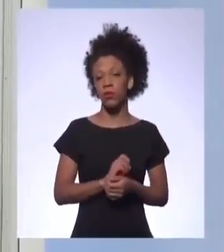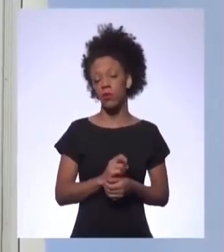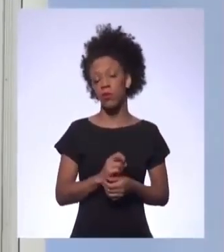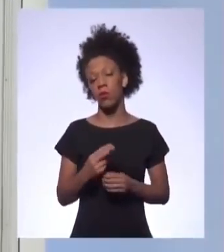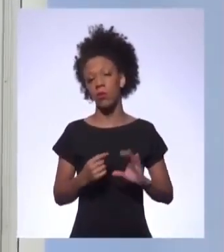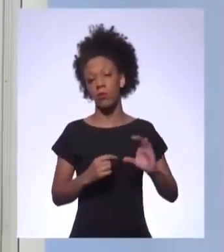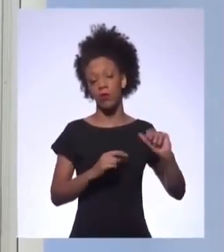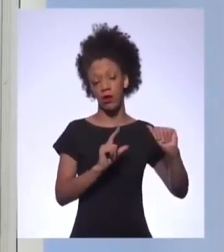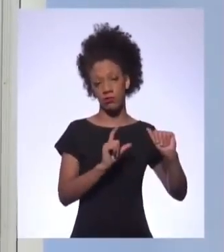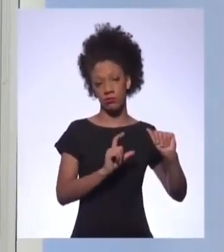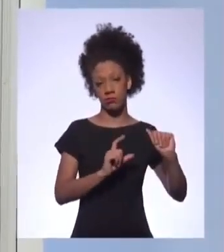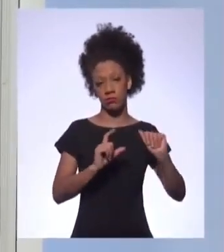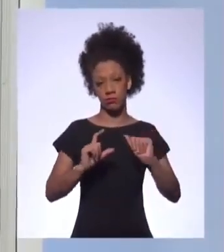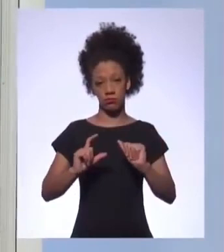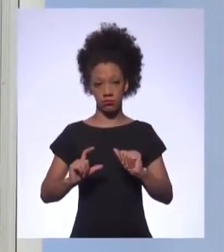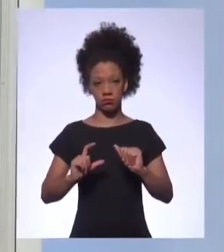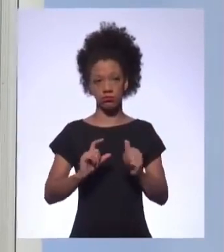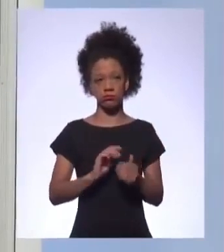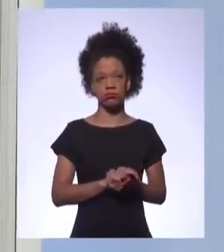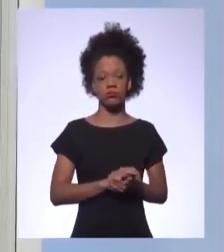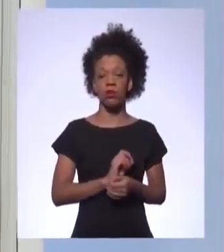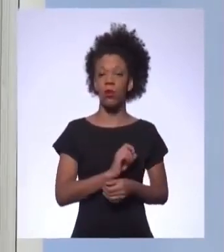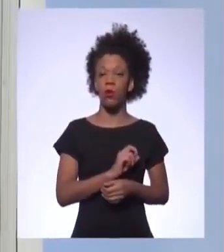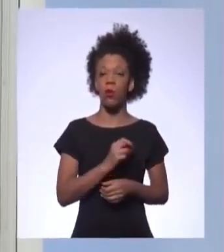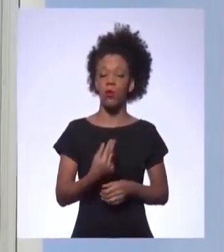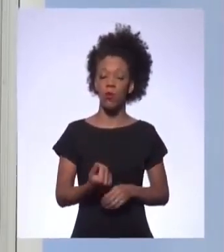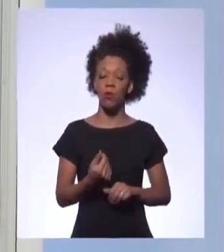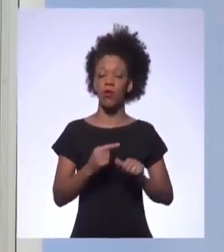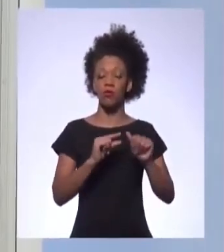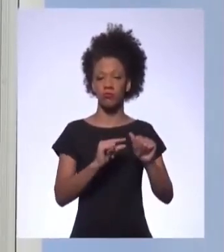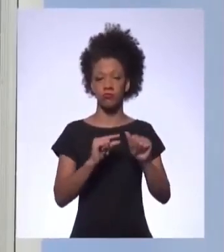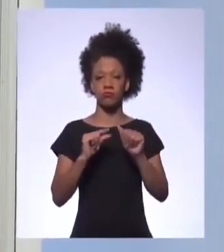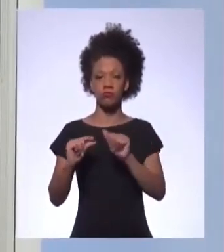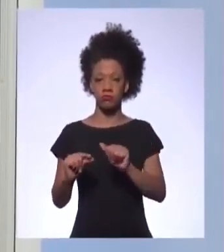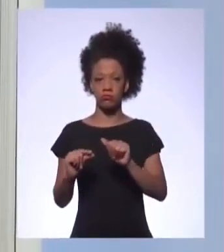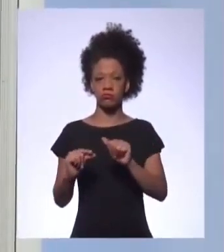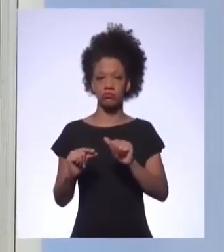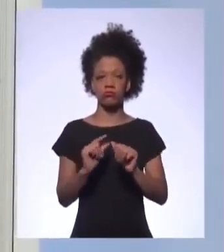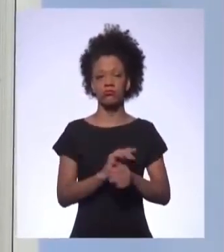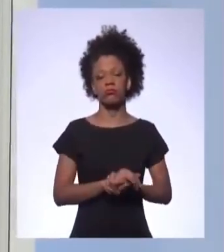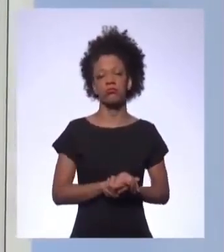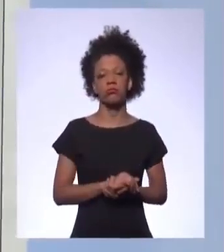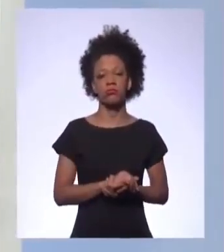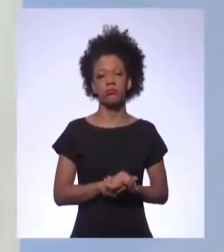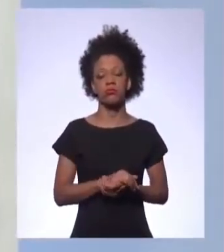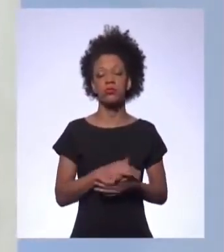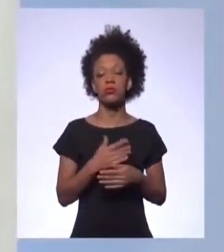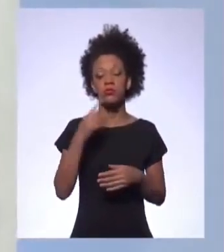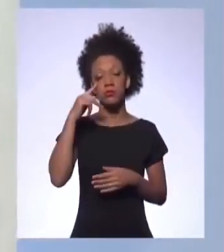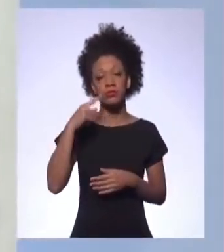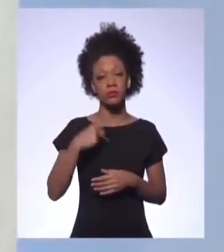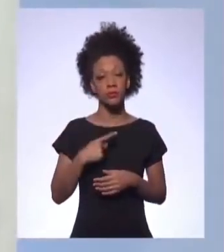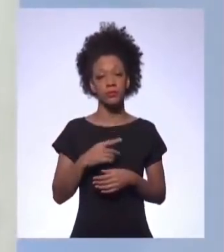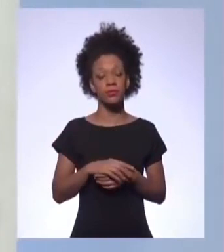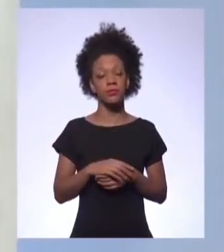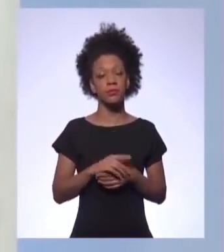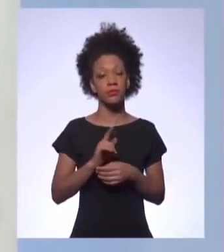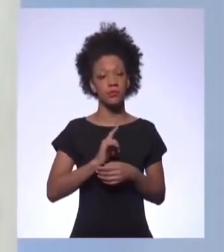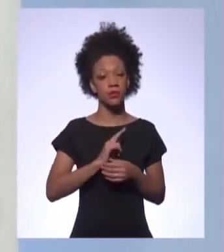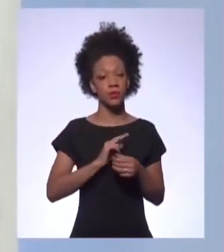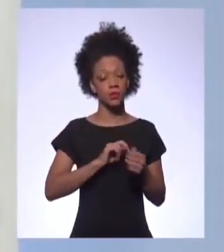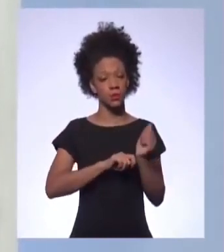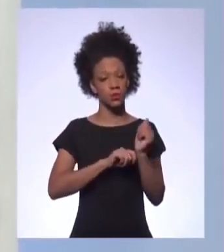azão, ou remissivo, azão, azinho, azinho, tá? Então, o ser humano tem um